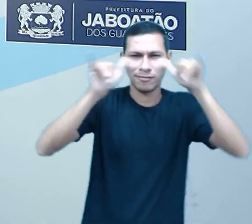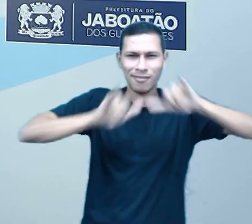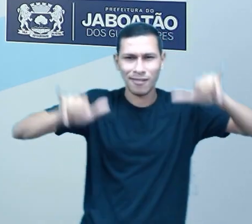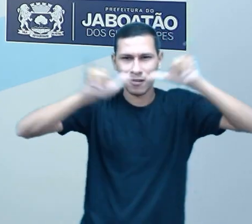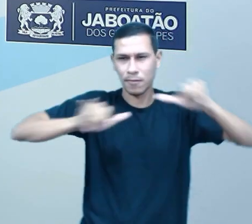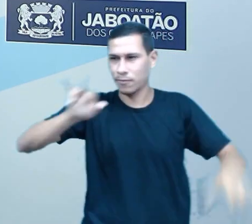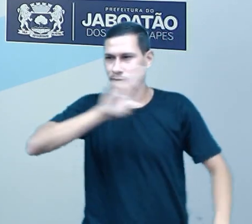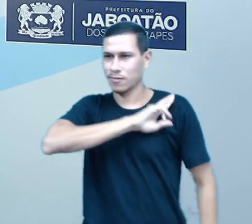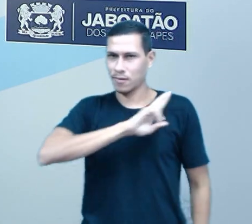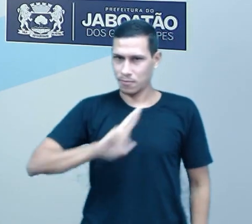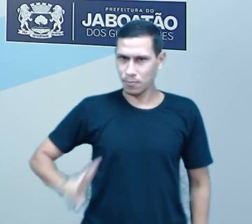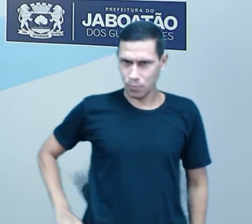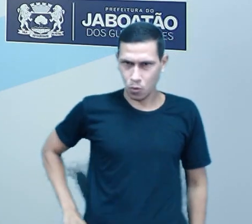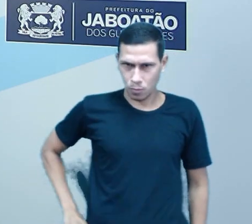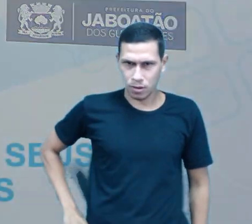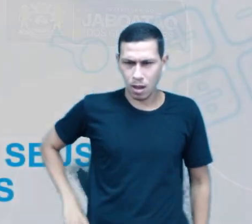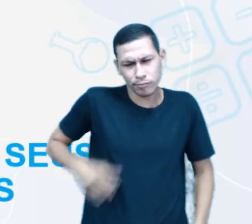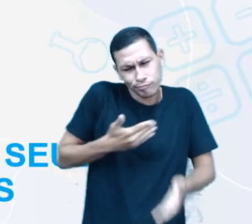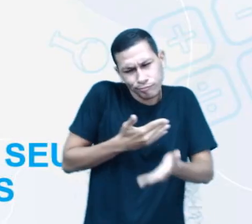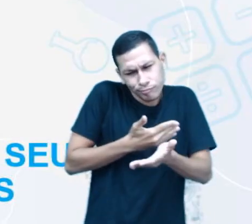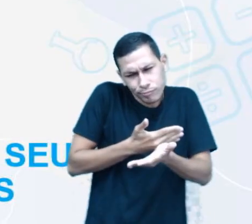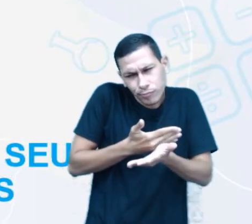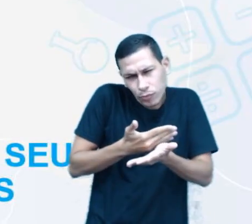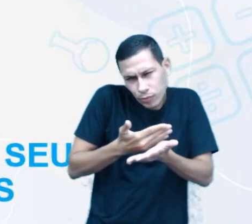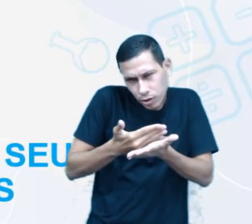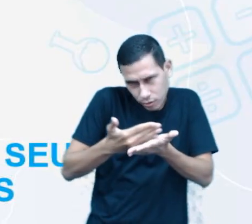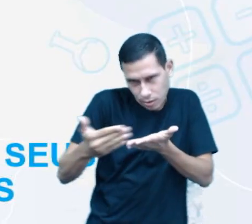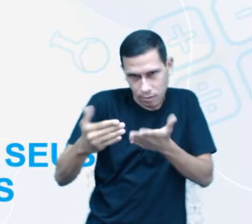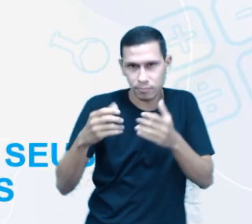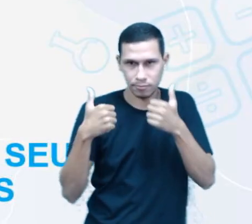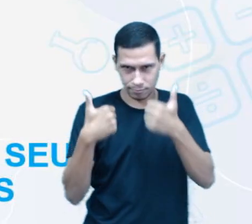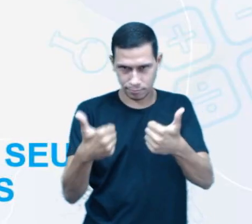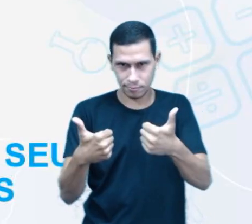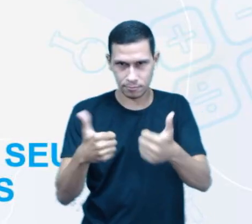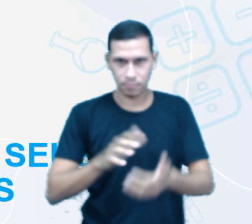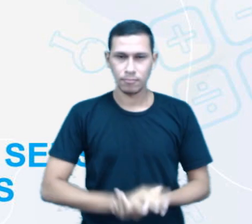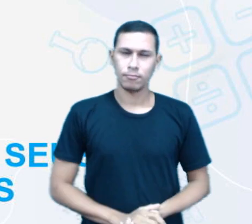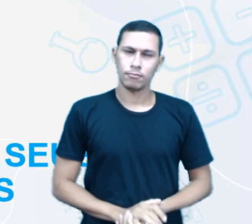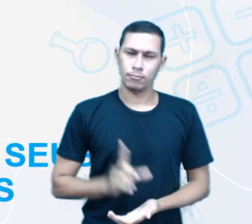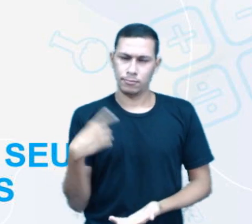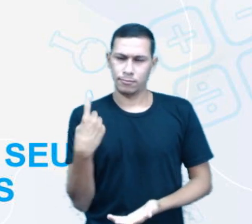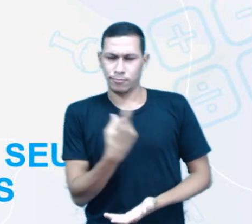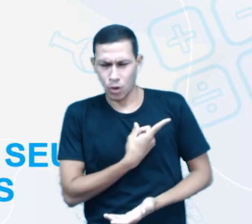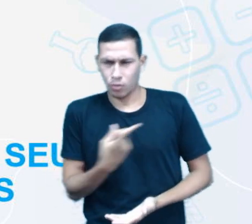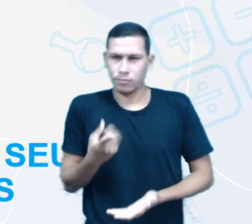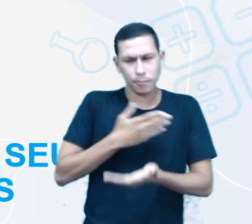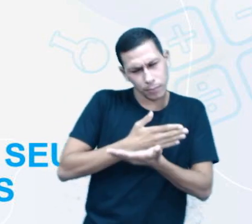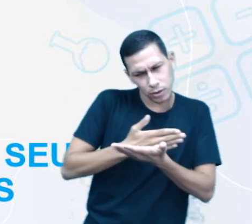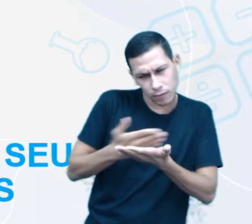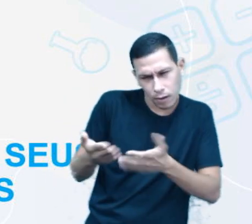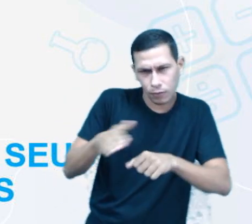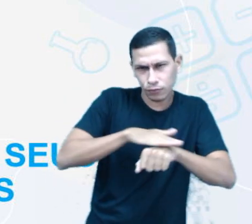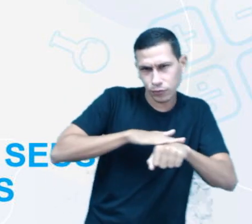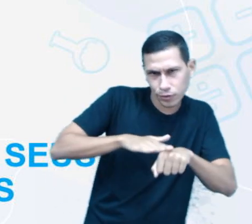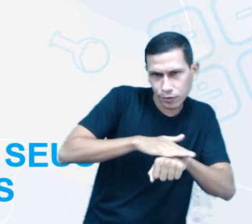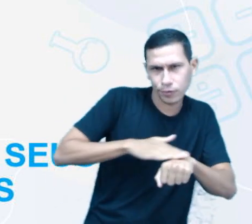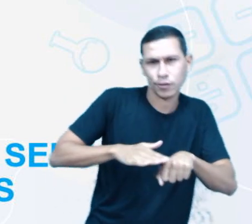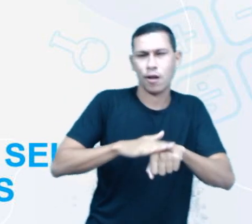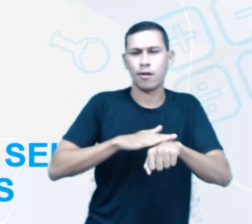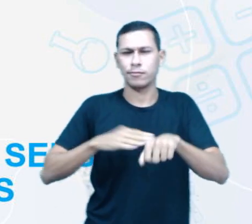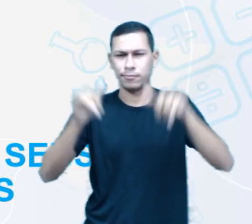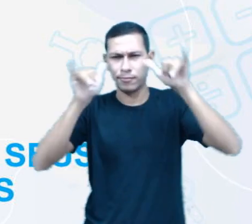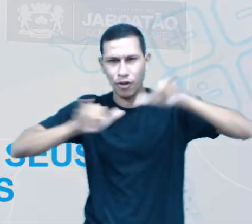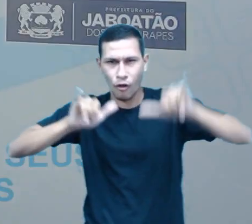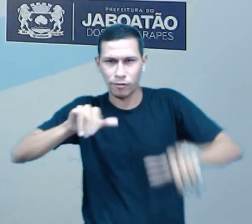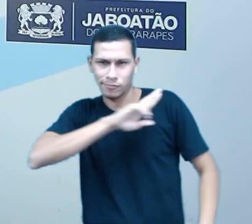primeiros desdobramentos, certo? Gente, para que a gente possa começar a falar sobre a proclamação, é